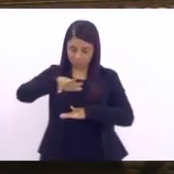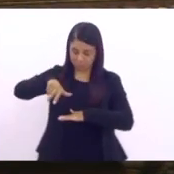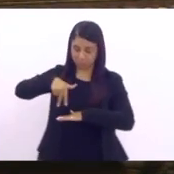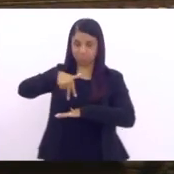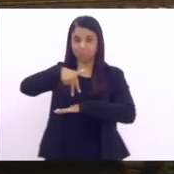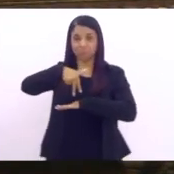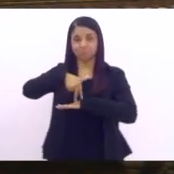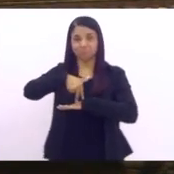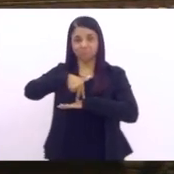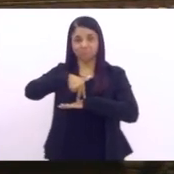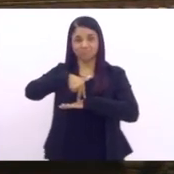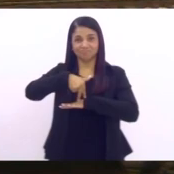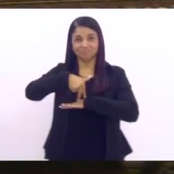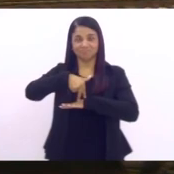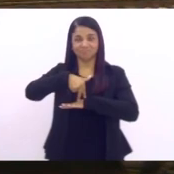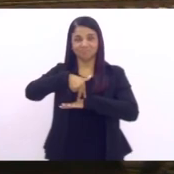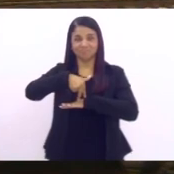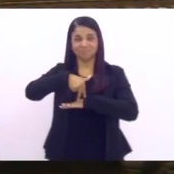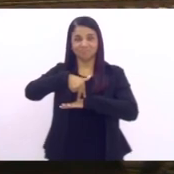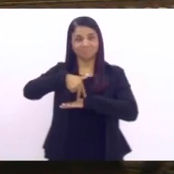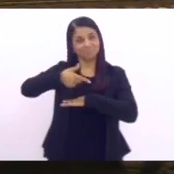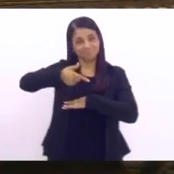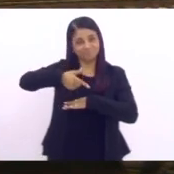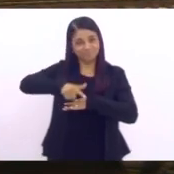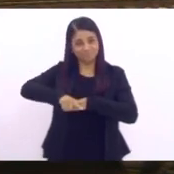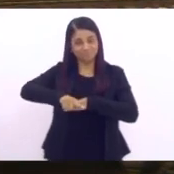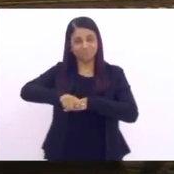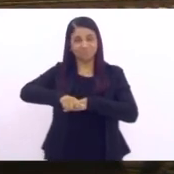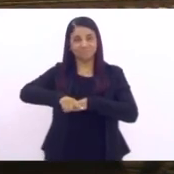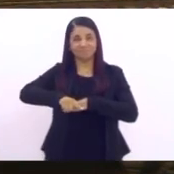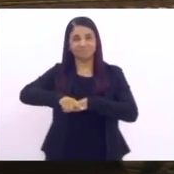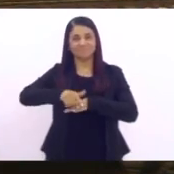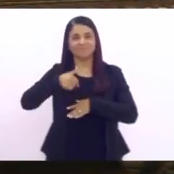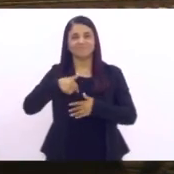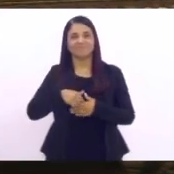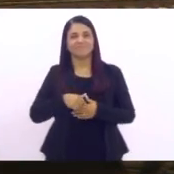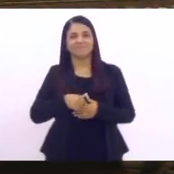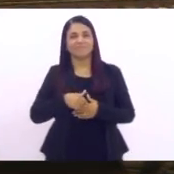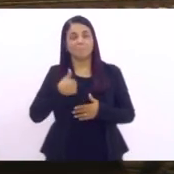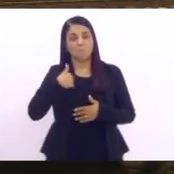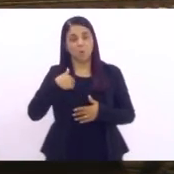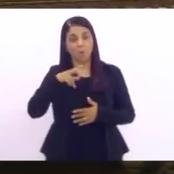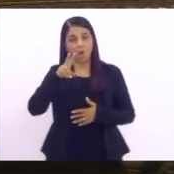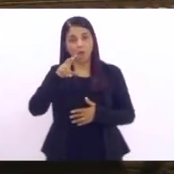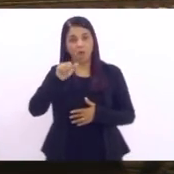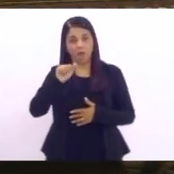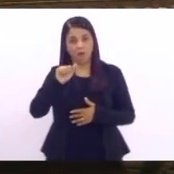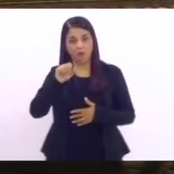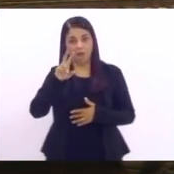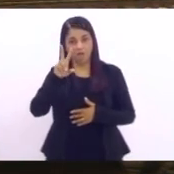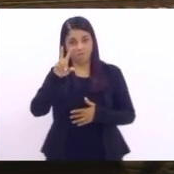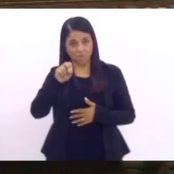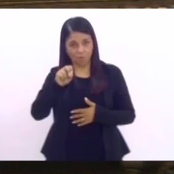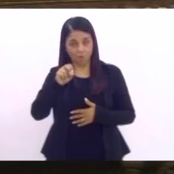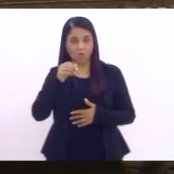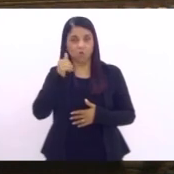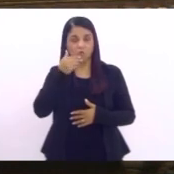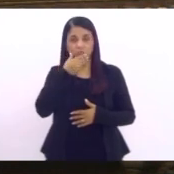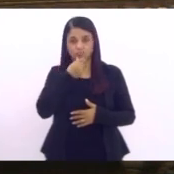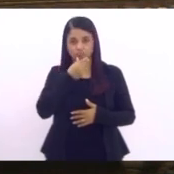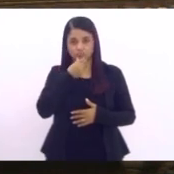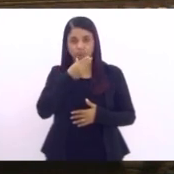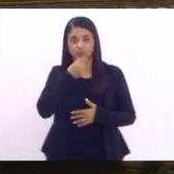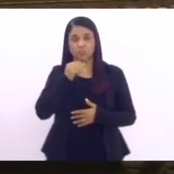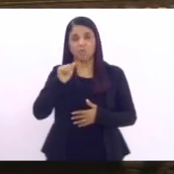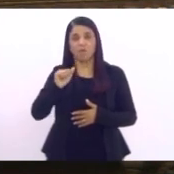tribuna, tribuna que meu avô Alberto Dauari ocupou, e eu tive a honra também de ocupar aqui